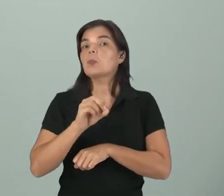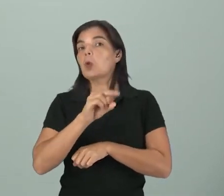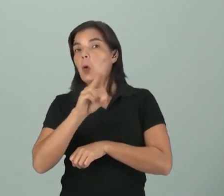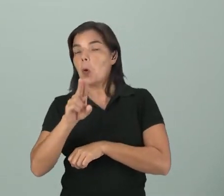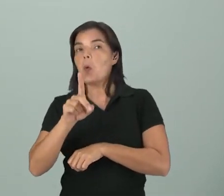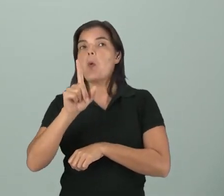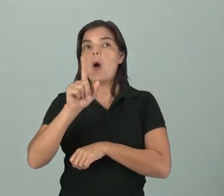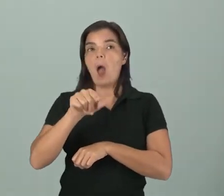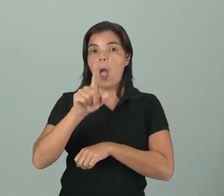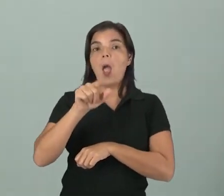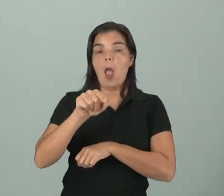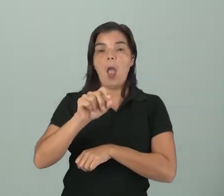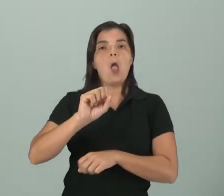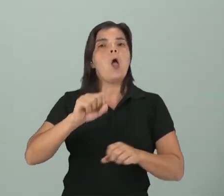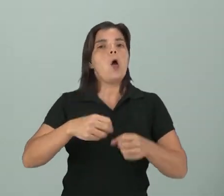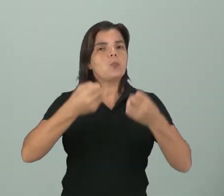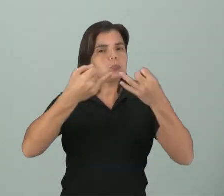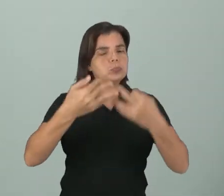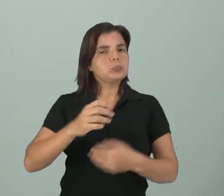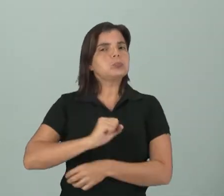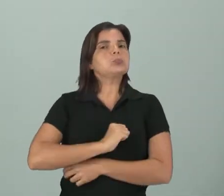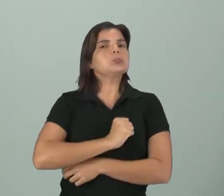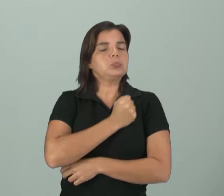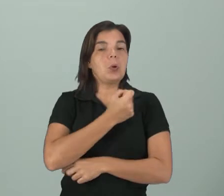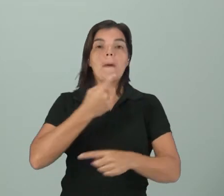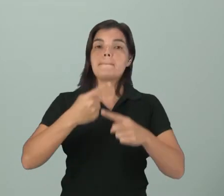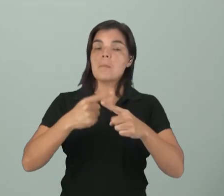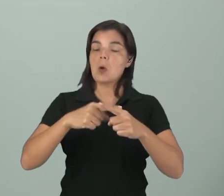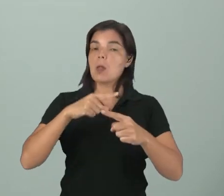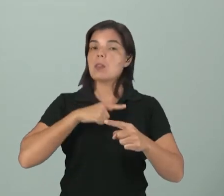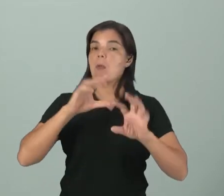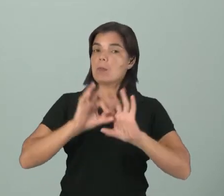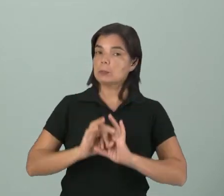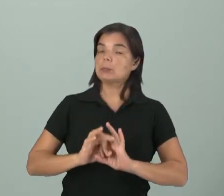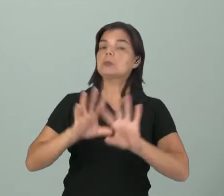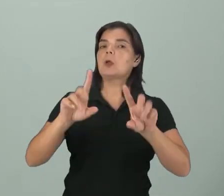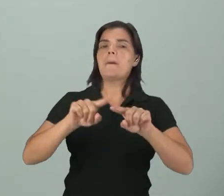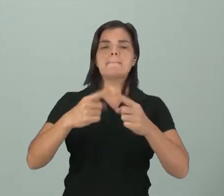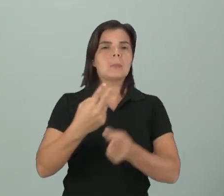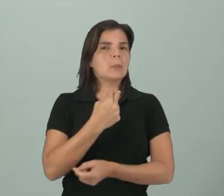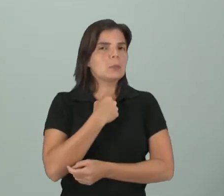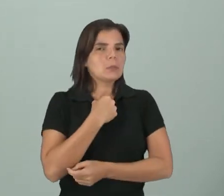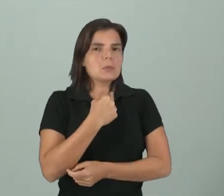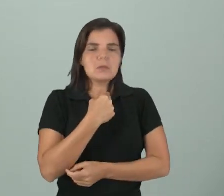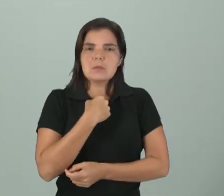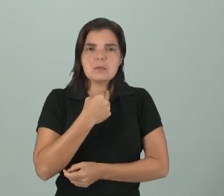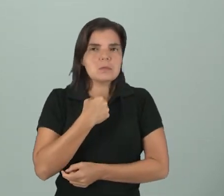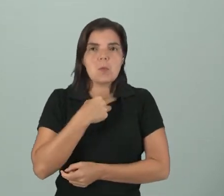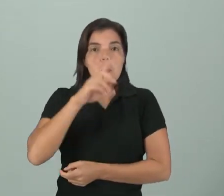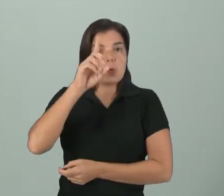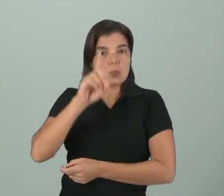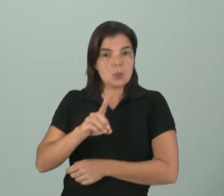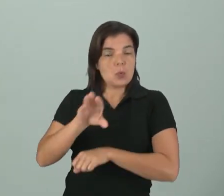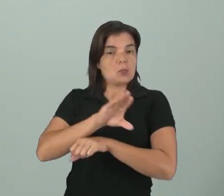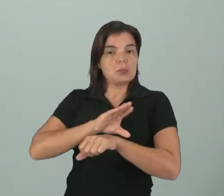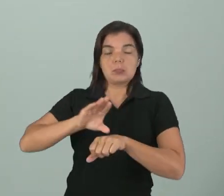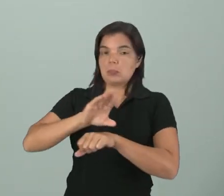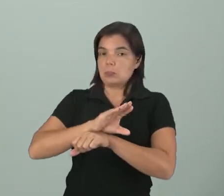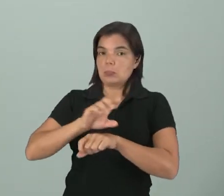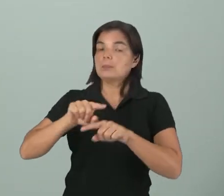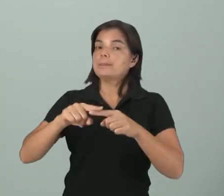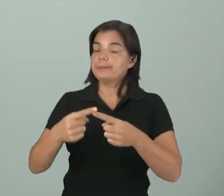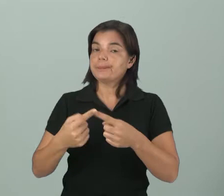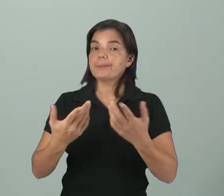estabelecidos, ou é algo que fere, porque você possuiu a liberdade de expressão, só que você não pode ferir esses direitos